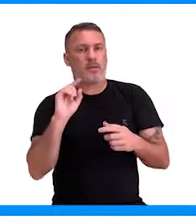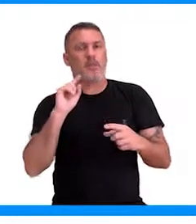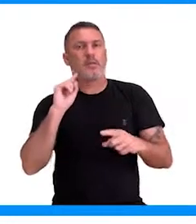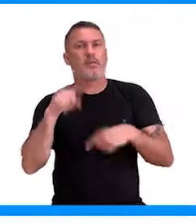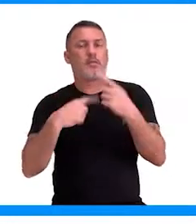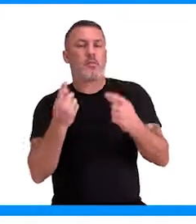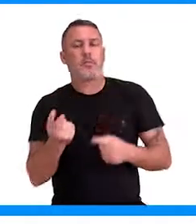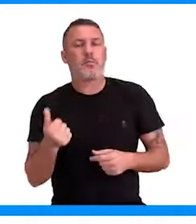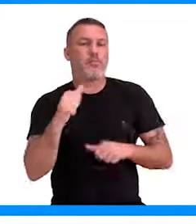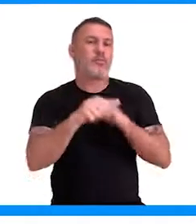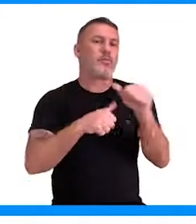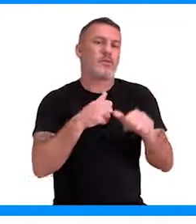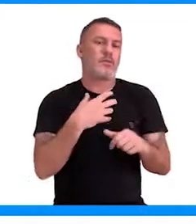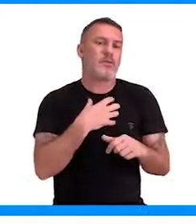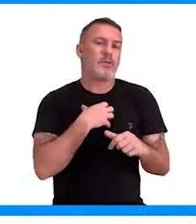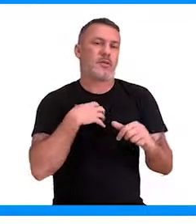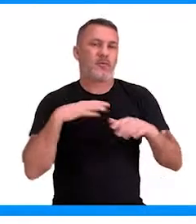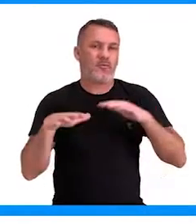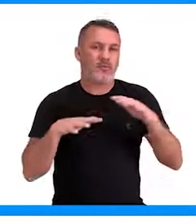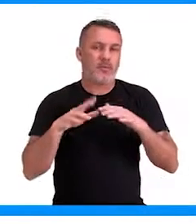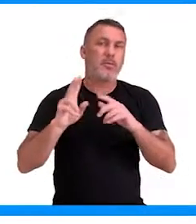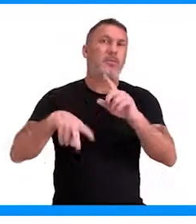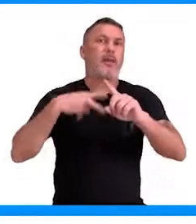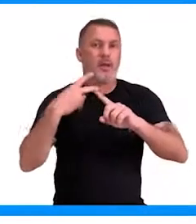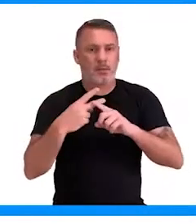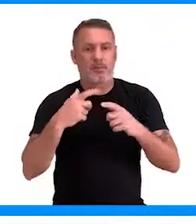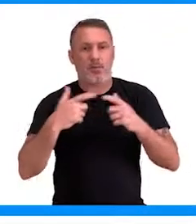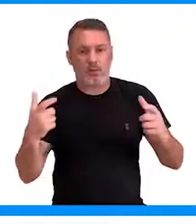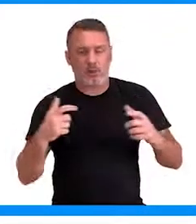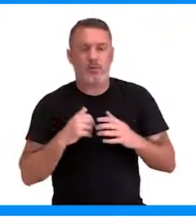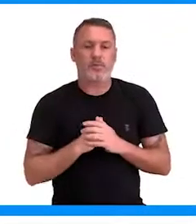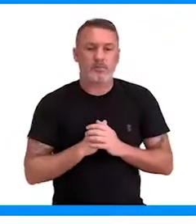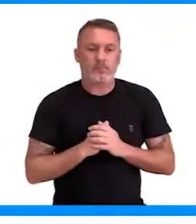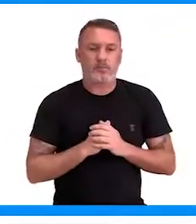depois inverte o sentido do movimento e depois aumenta.